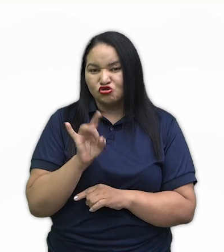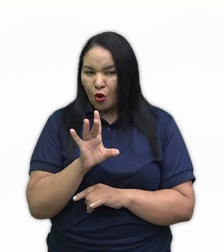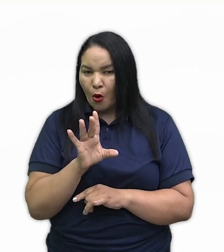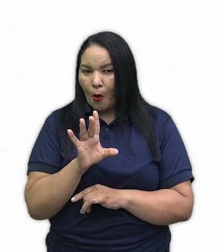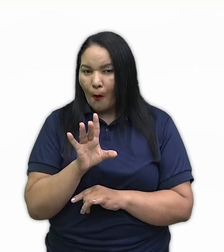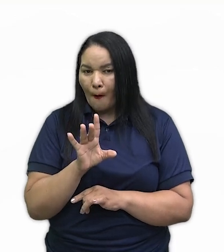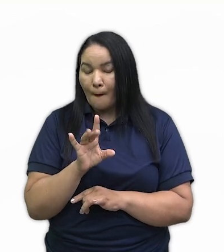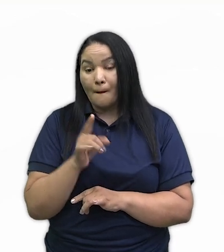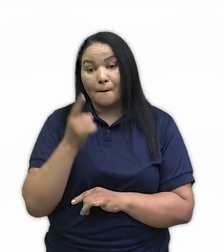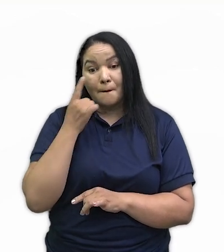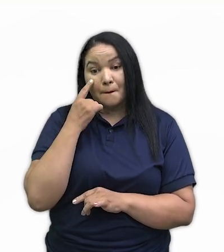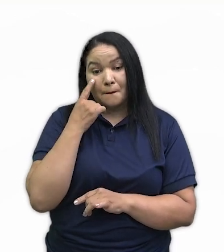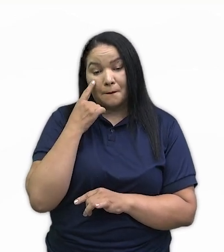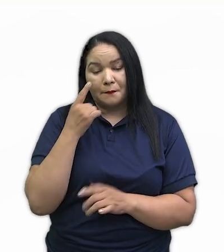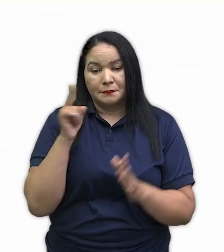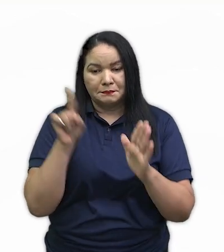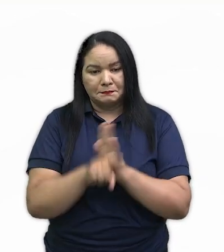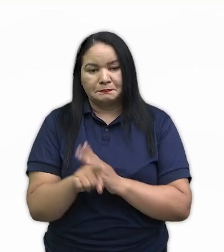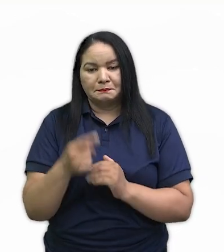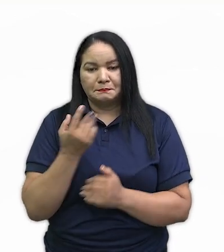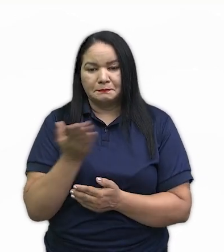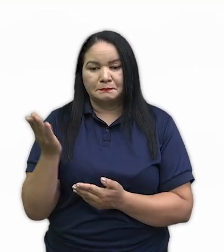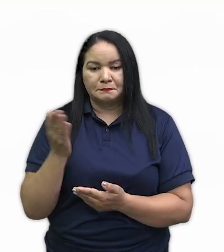voltar rapidinho. Opa.